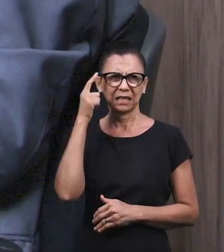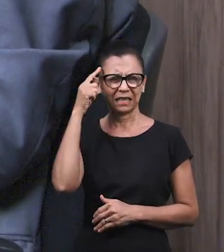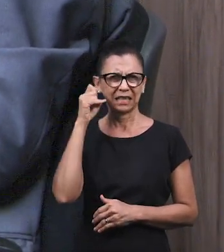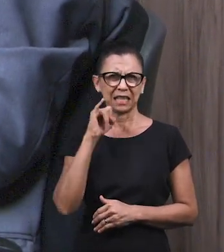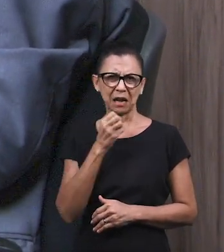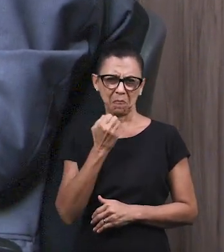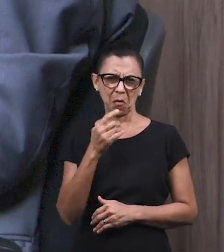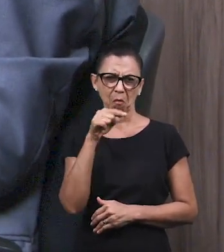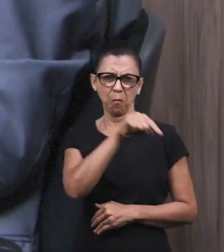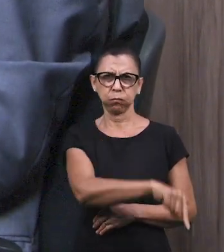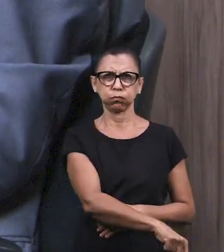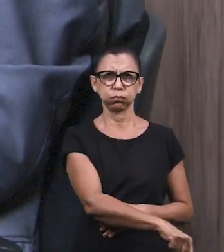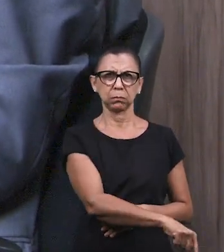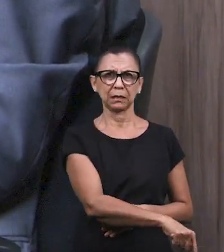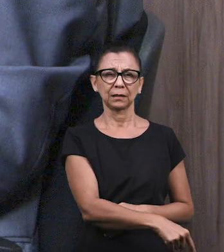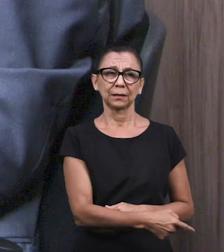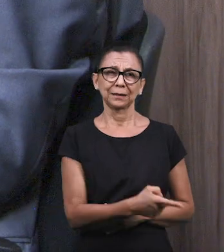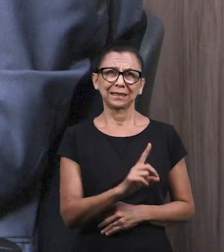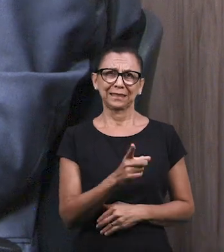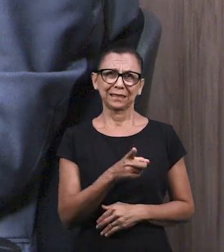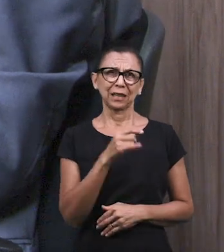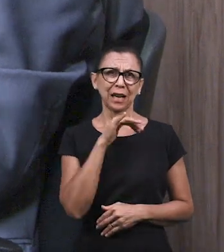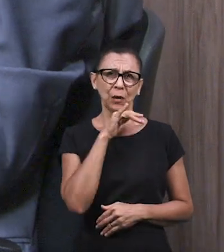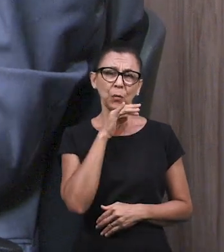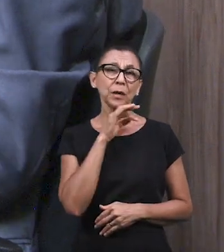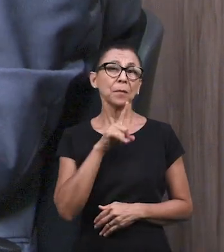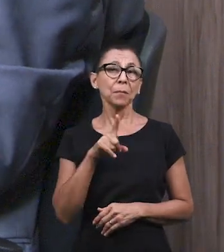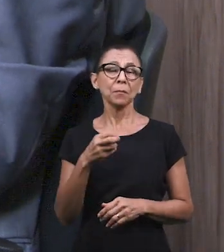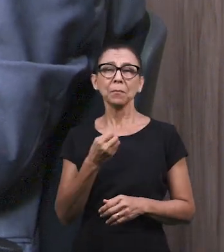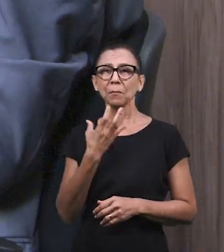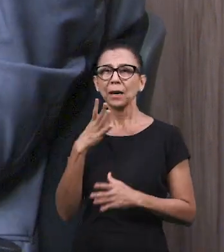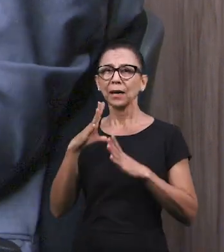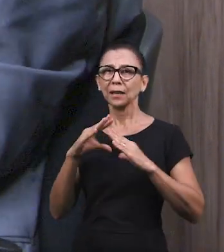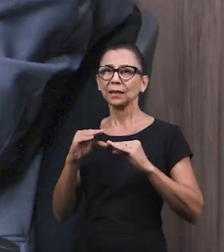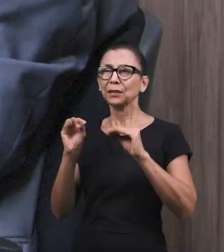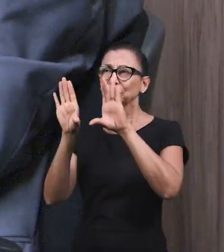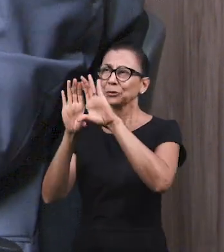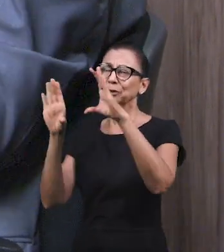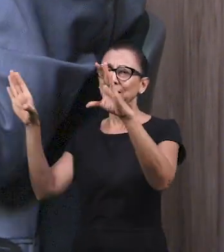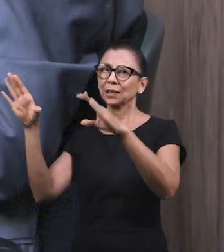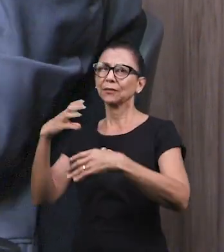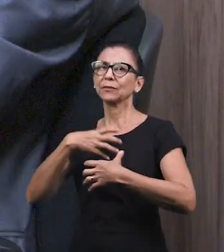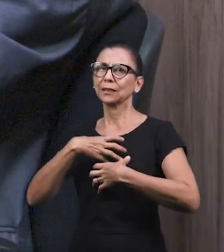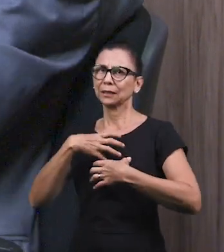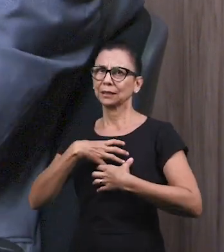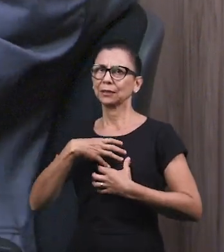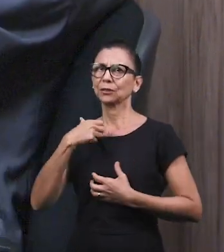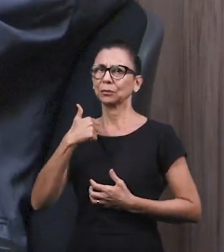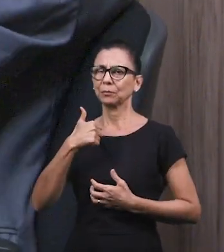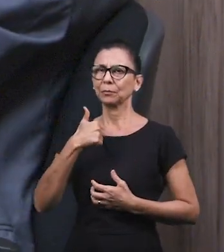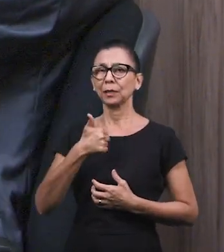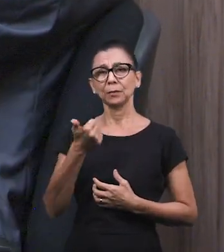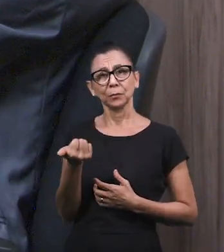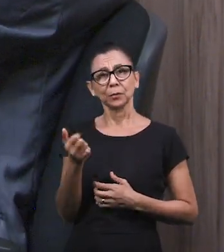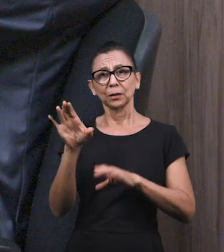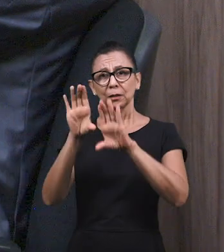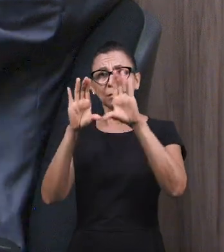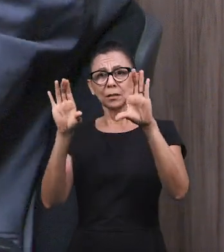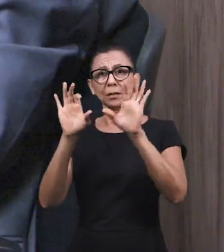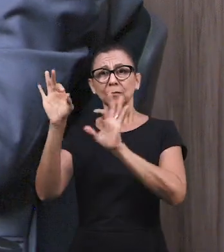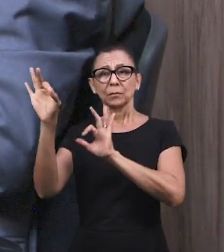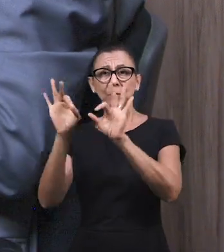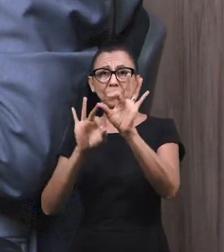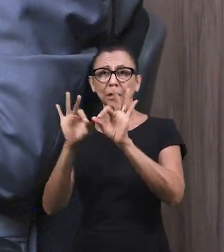inferno não foi feito para ele. Mas ele vai se sentir perfeitamente bem no céu, porque o céu foi feito para ele. Ele foi feito para morar lá. O homem, o céu foi feito para